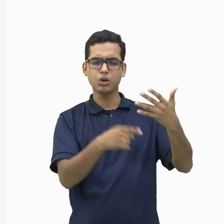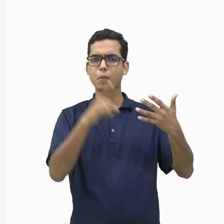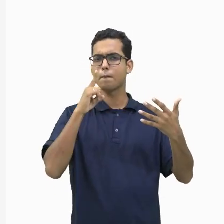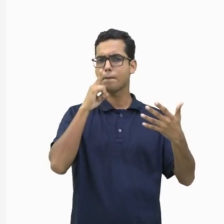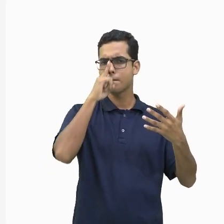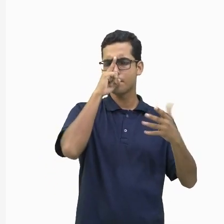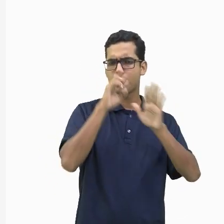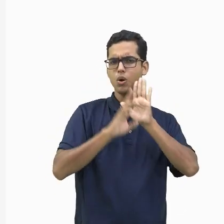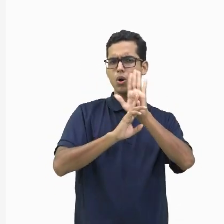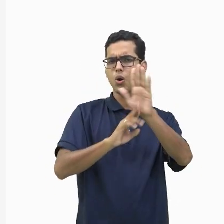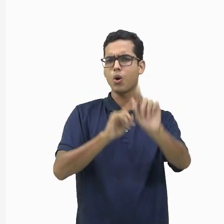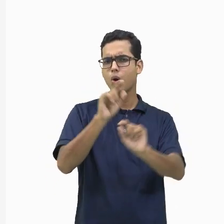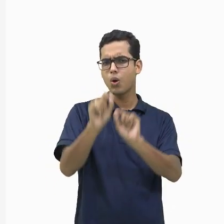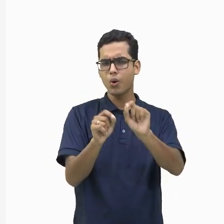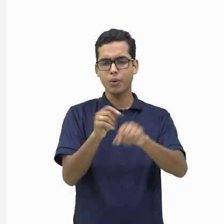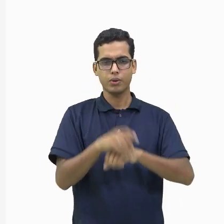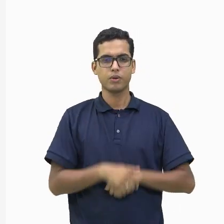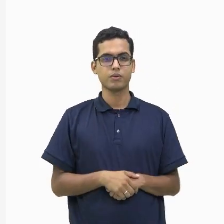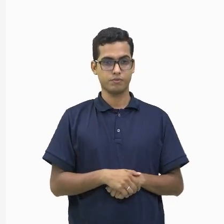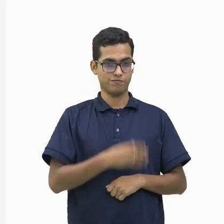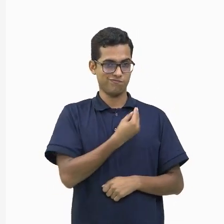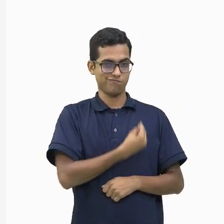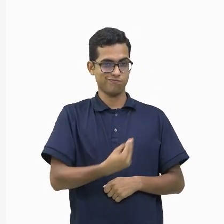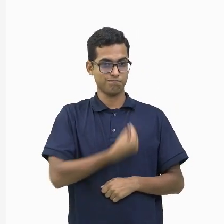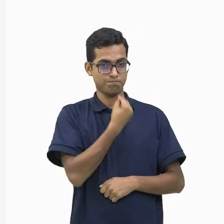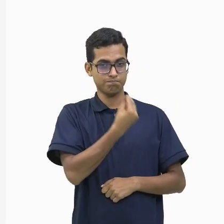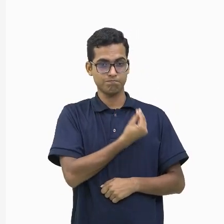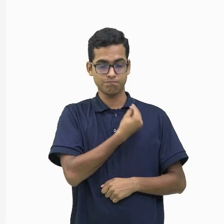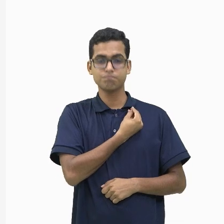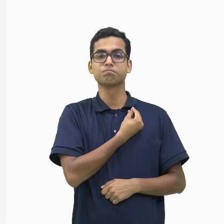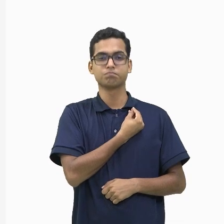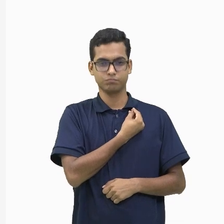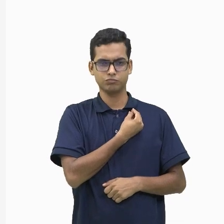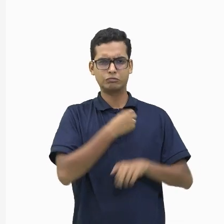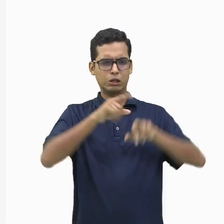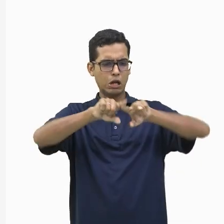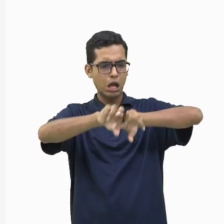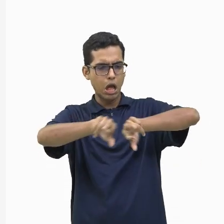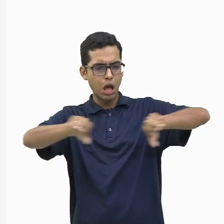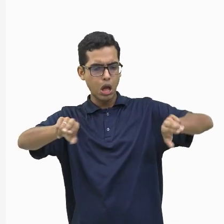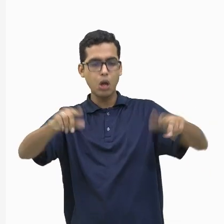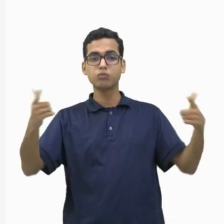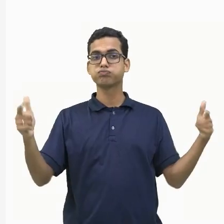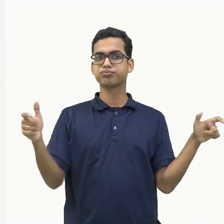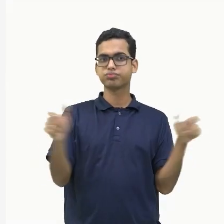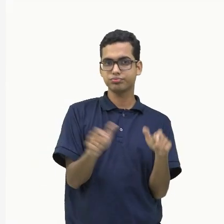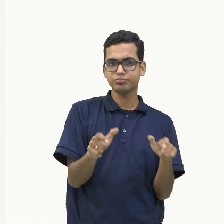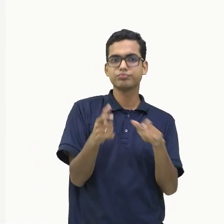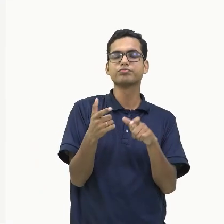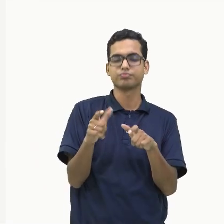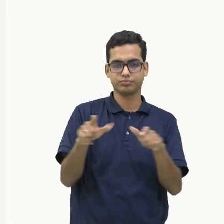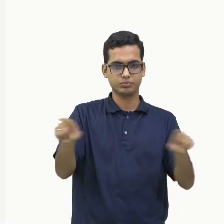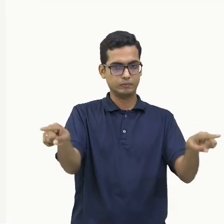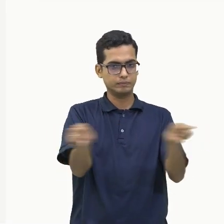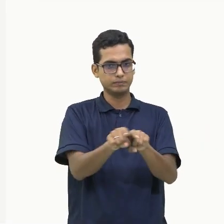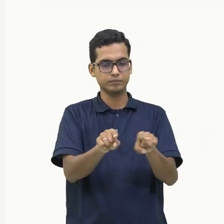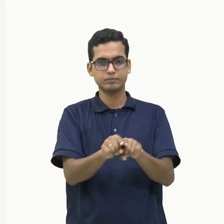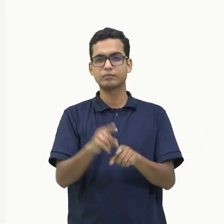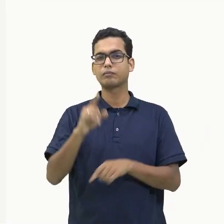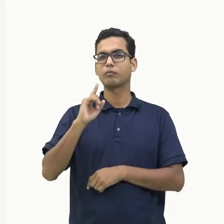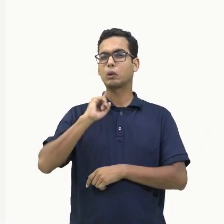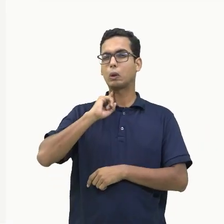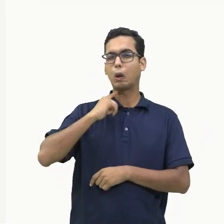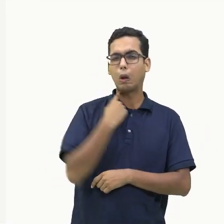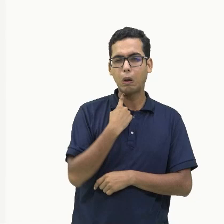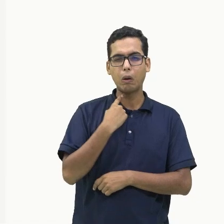que são, por exemplo, a perda de biodiversidade, porque quando ocorre a poluição aquática, então esses